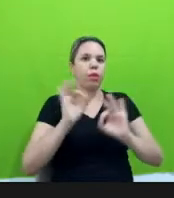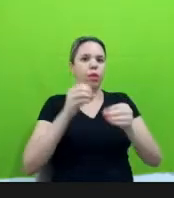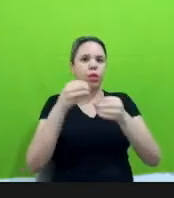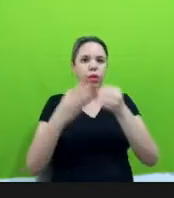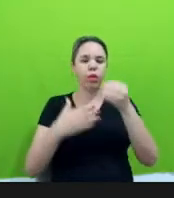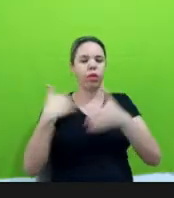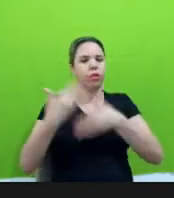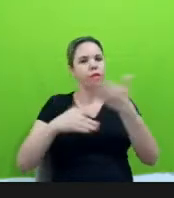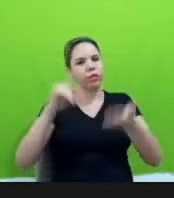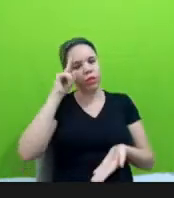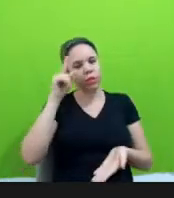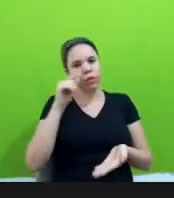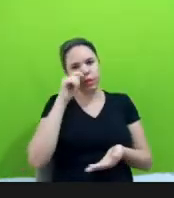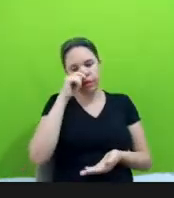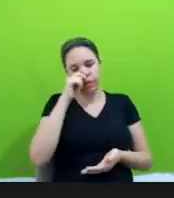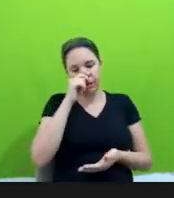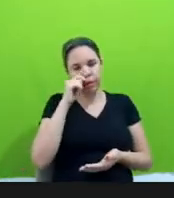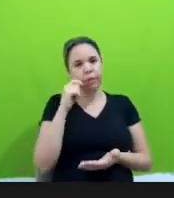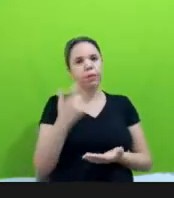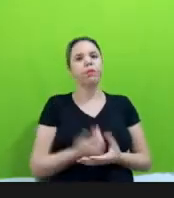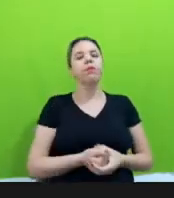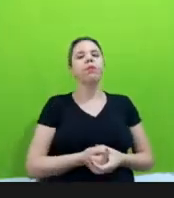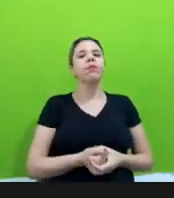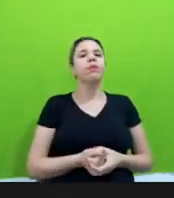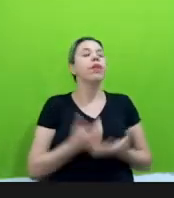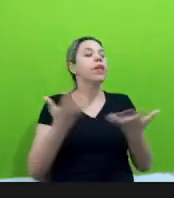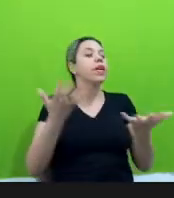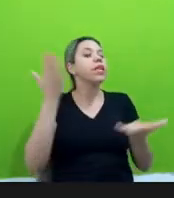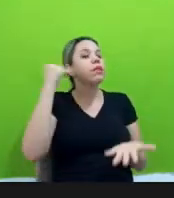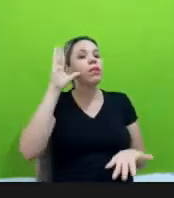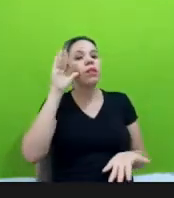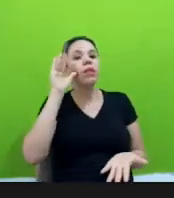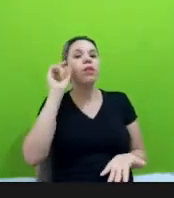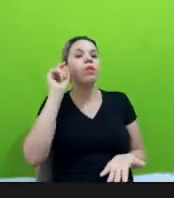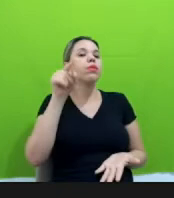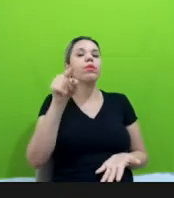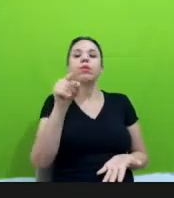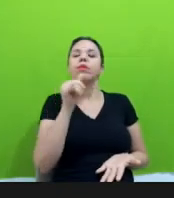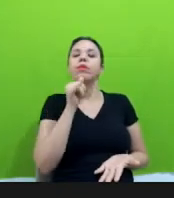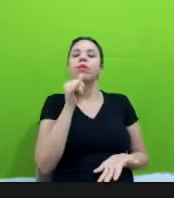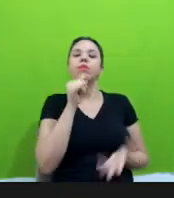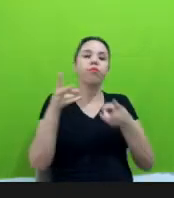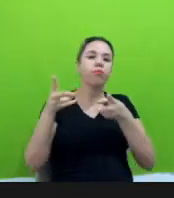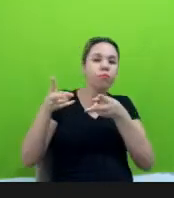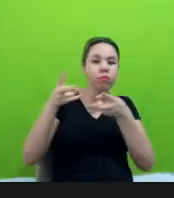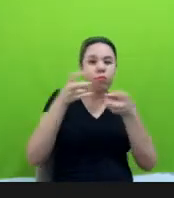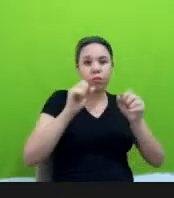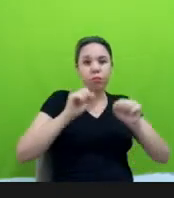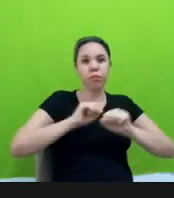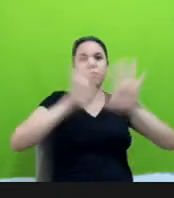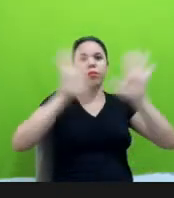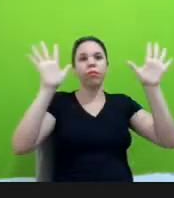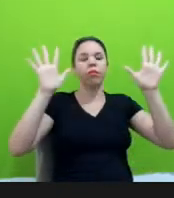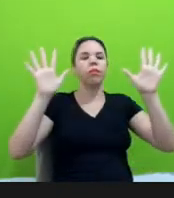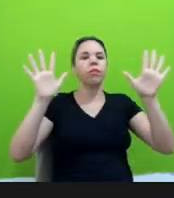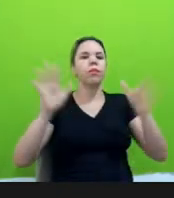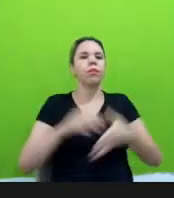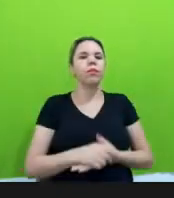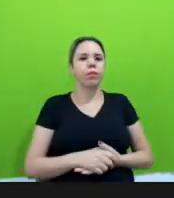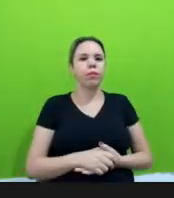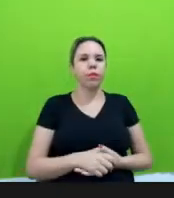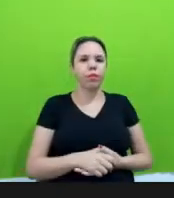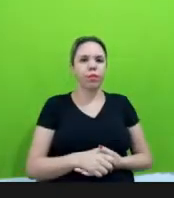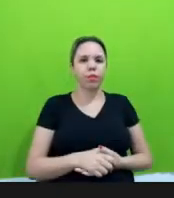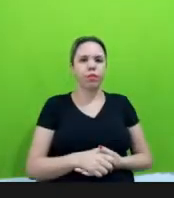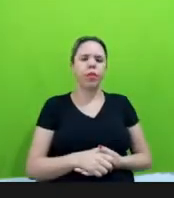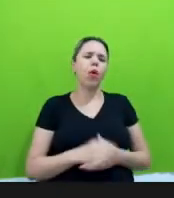dia. Léo, queria saber de você, né? Você tem uma percepção muito clara sobre o